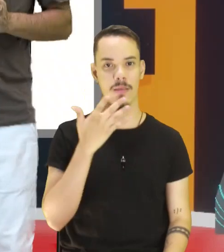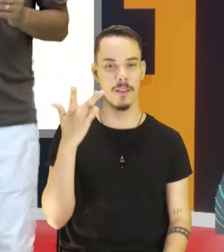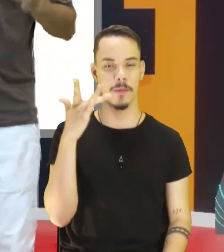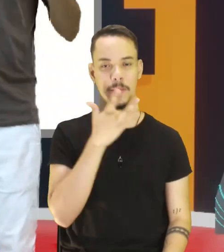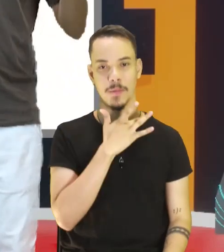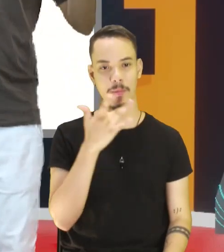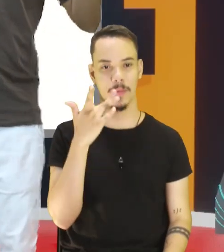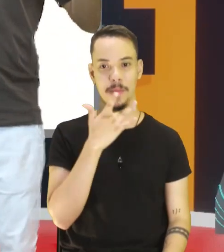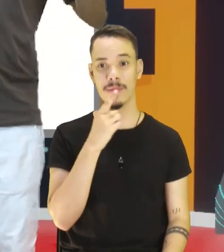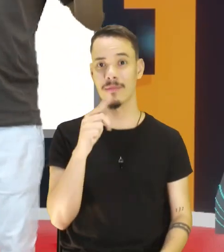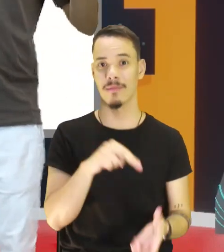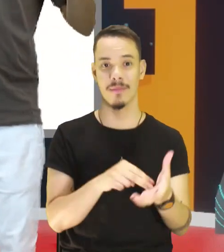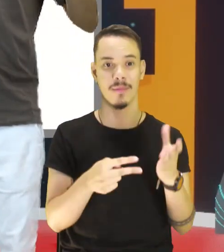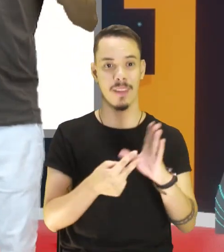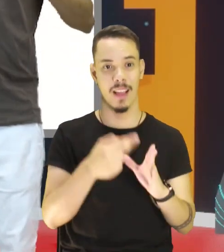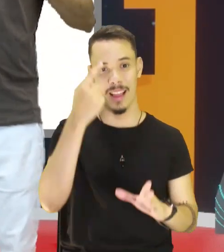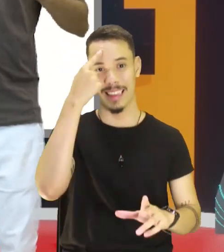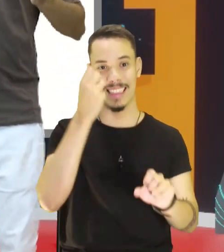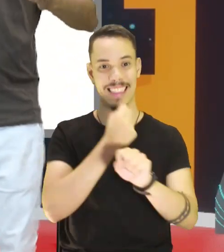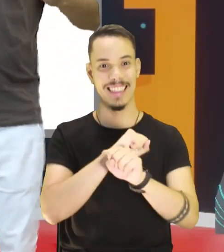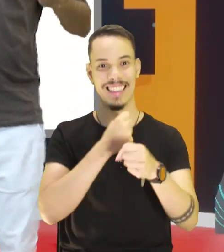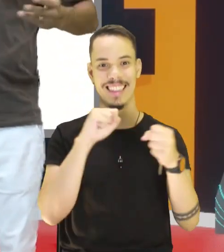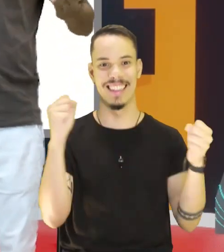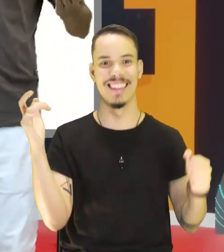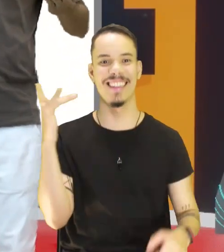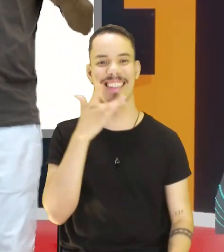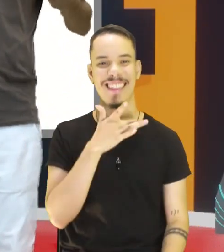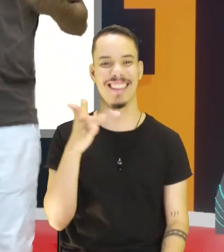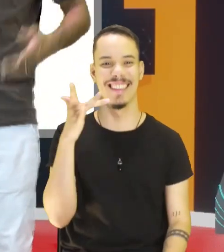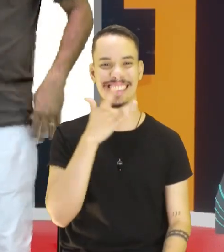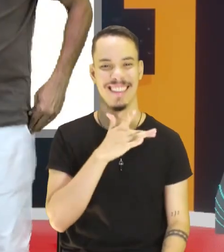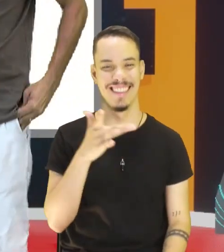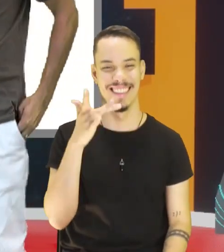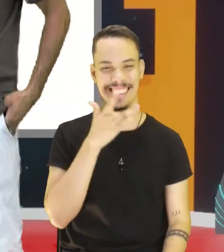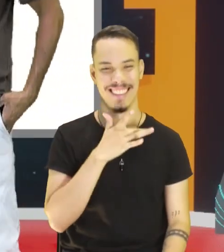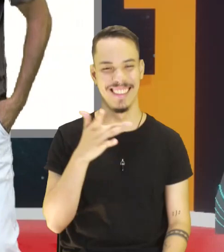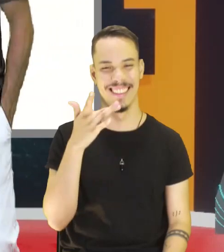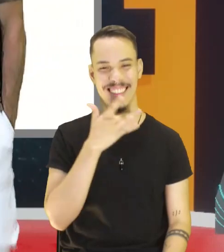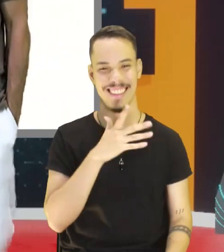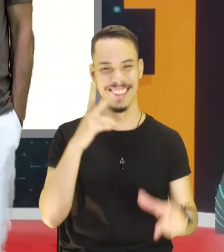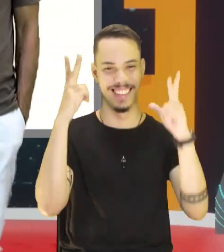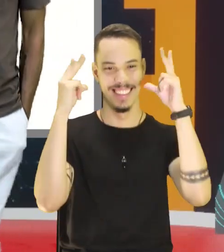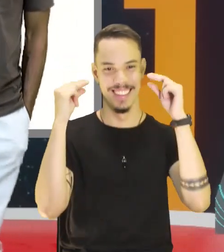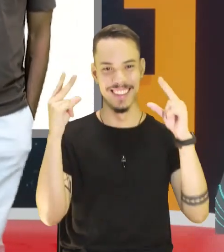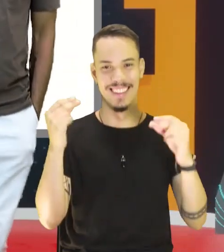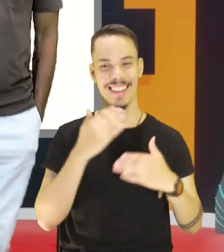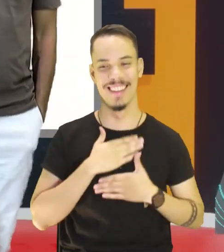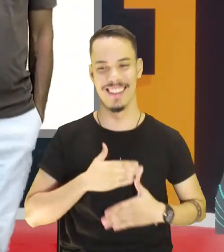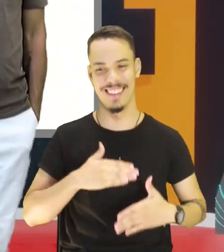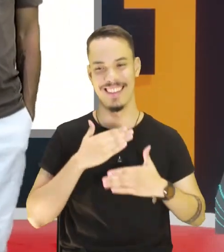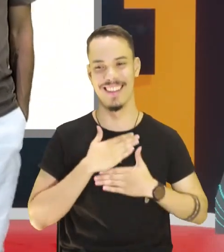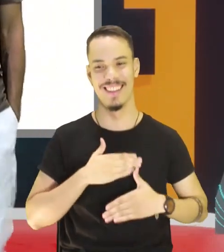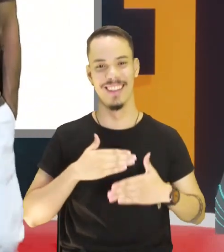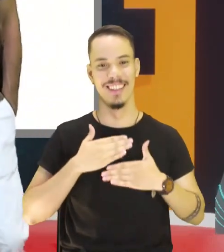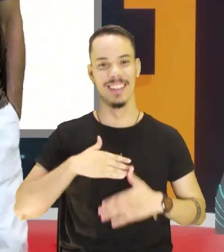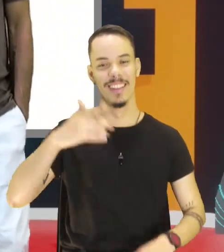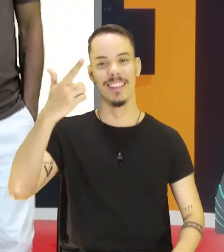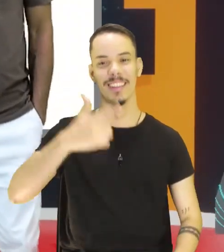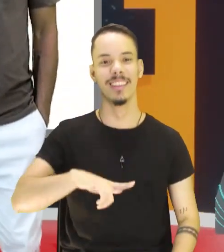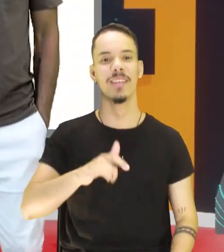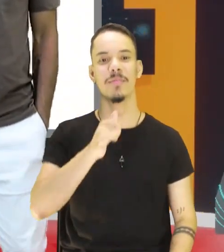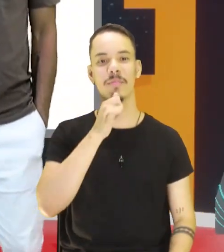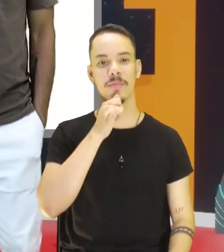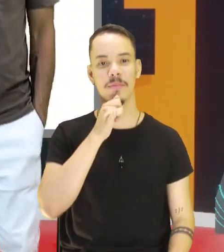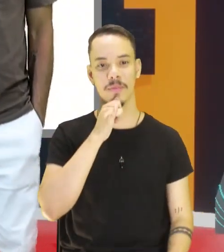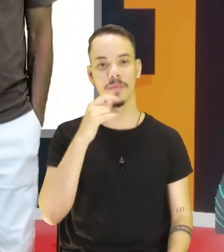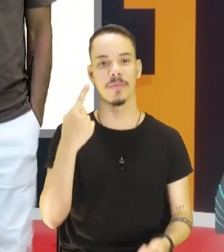Isso é para desestressar da prova e ir embora para casa tranquilo, leve. Né? Mais exemplo, porque a aula de